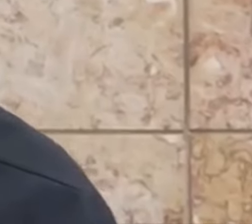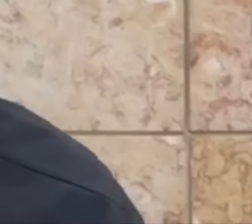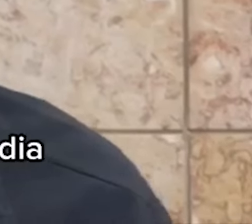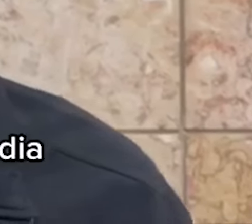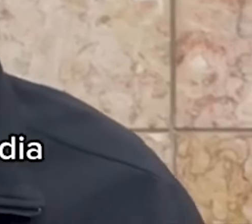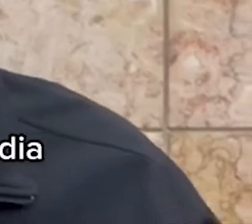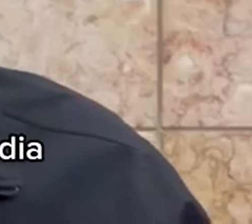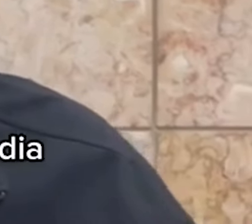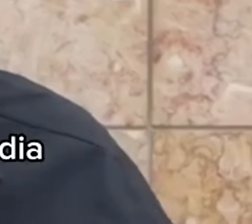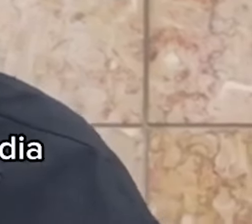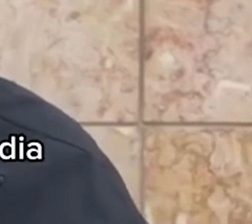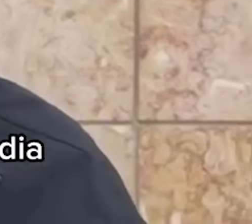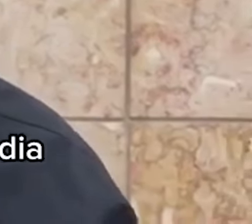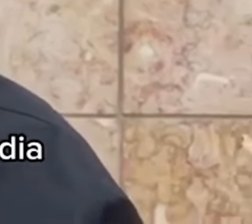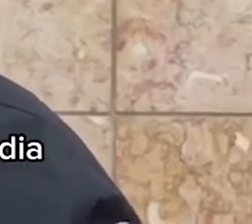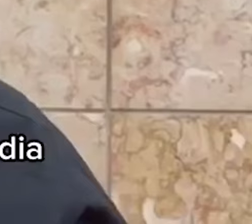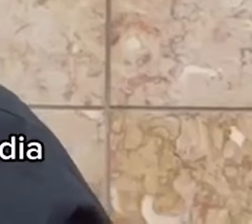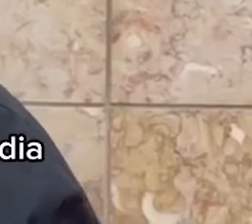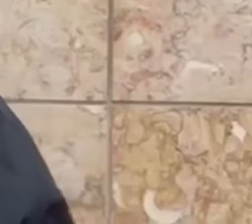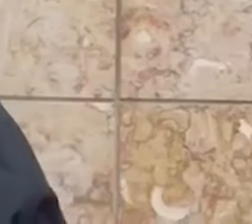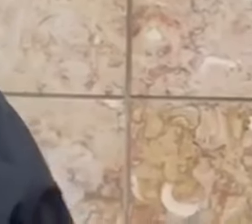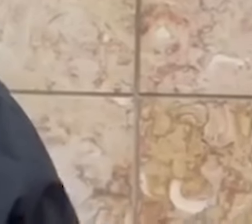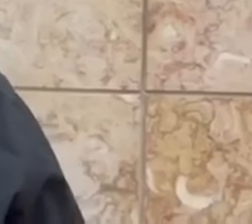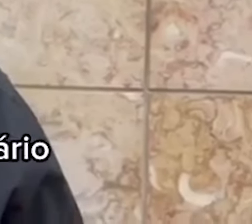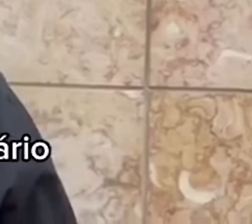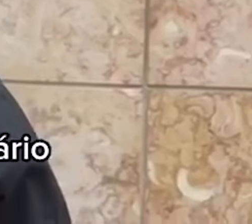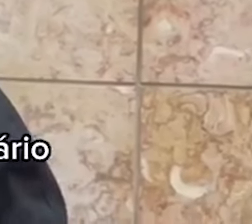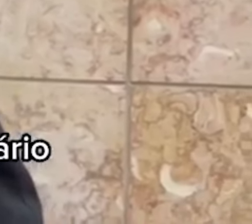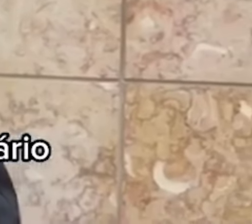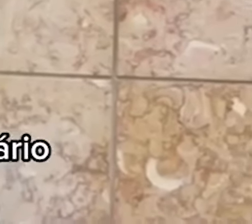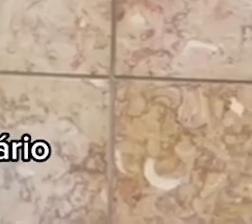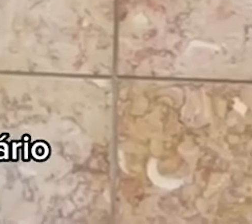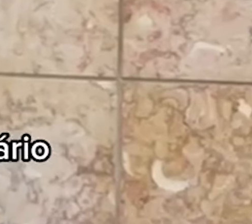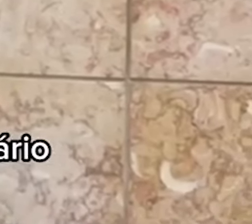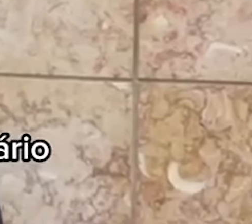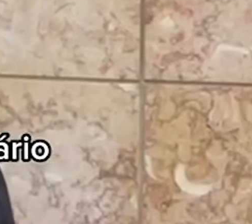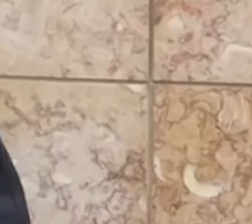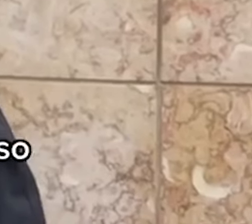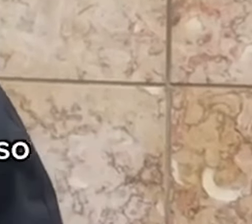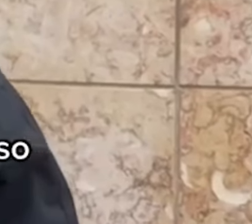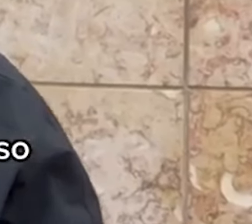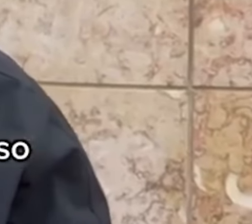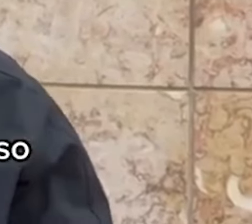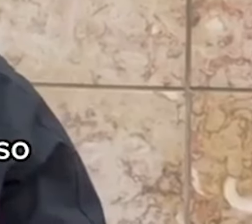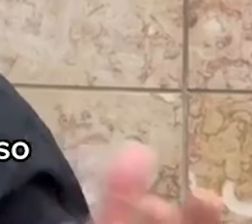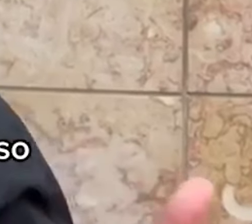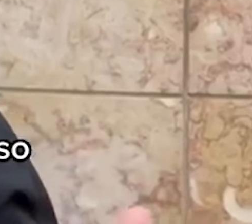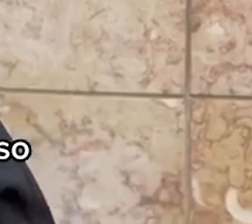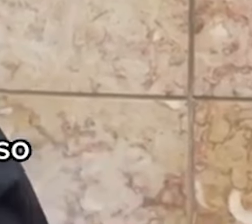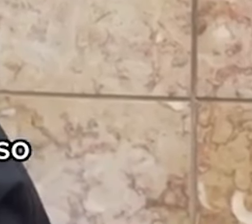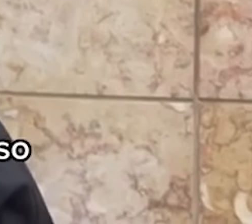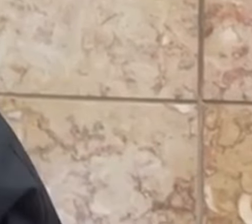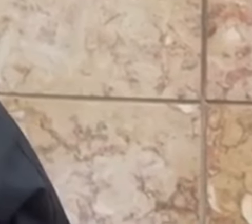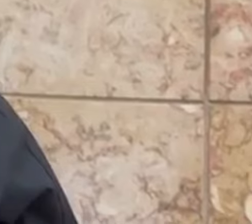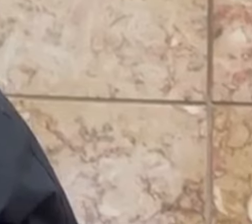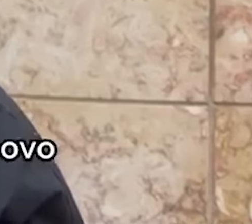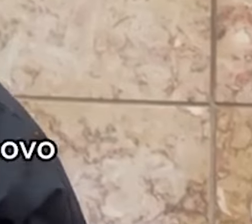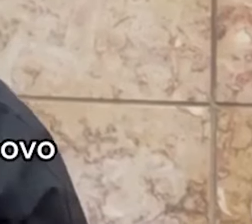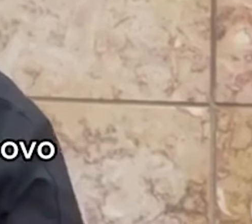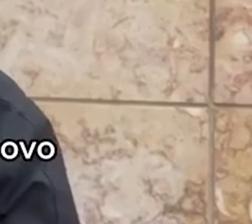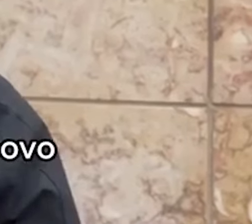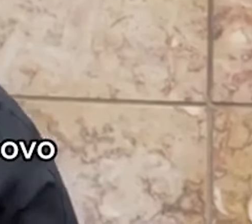Jorge Linhares o nosso parabéns por mais um dia que você comemora esse aniversário você tem um grande compromisso